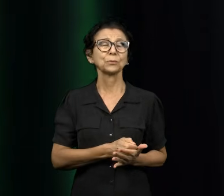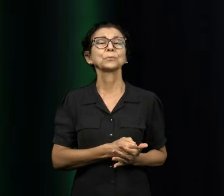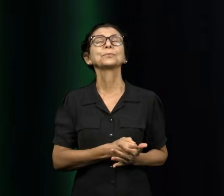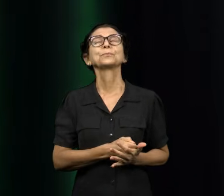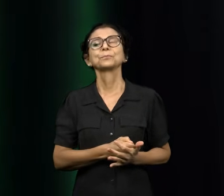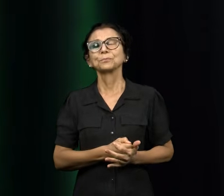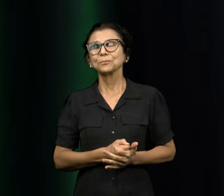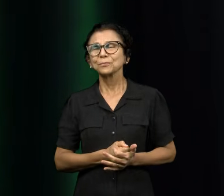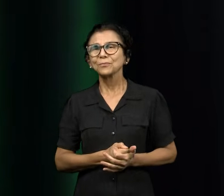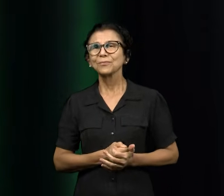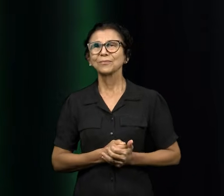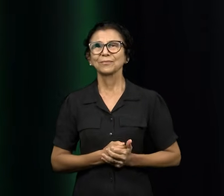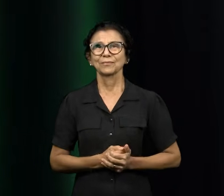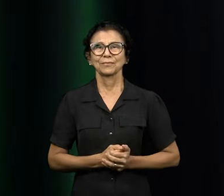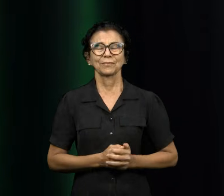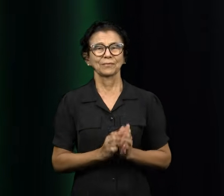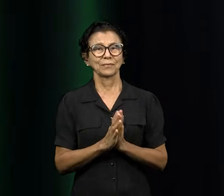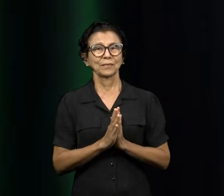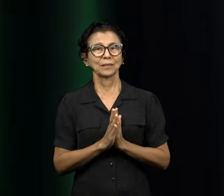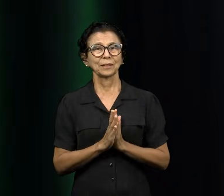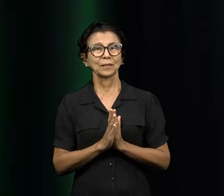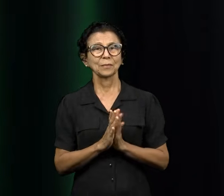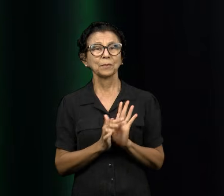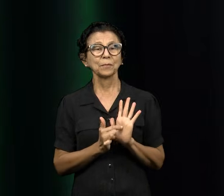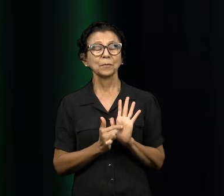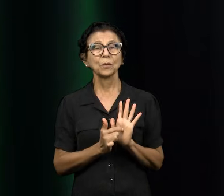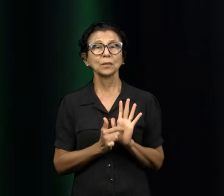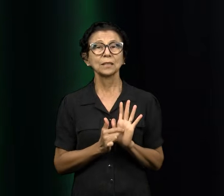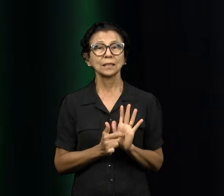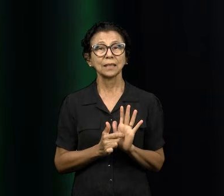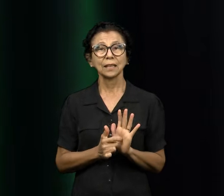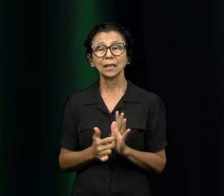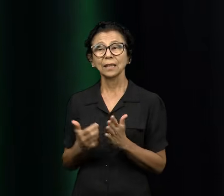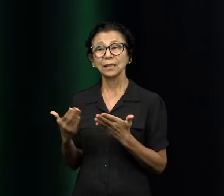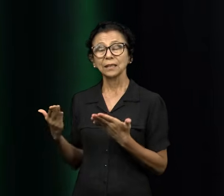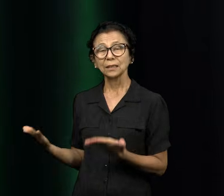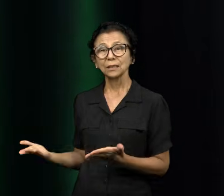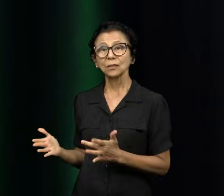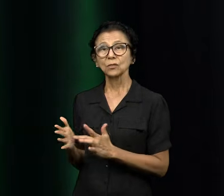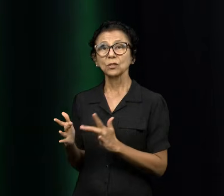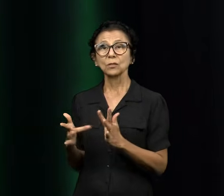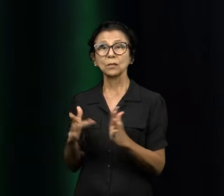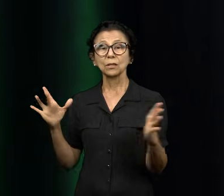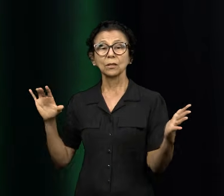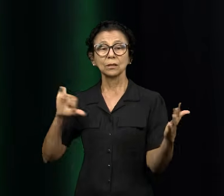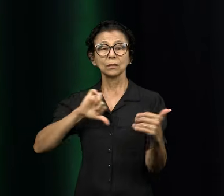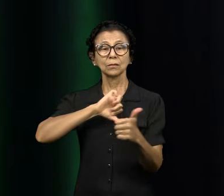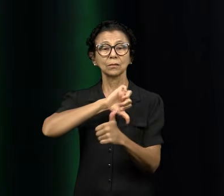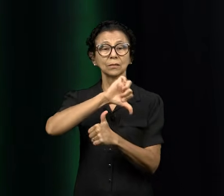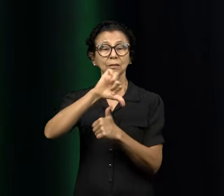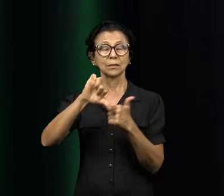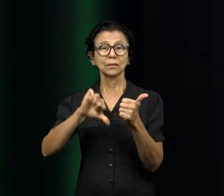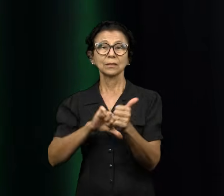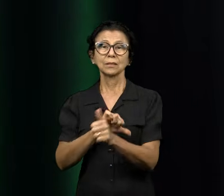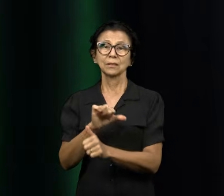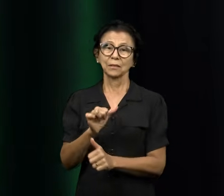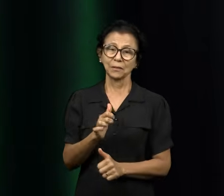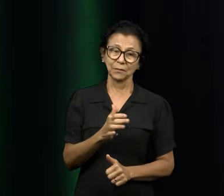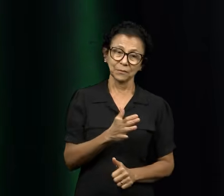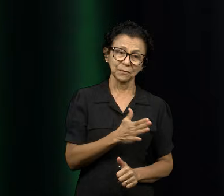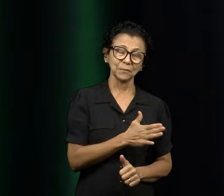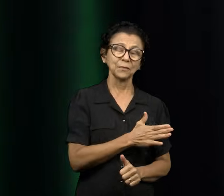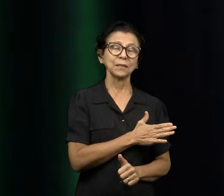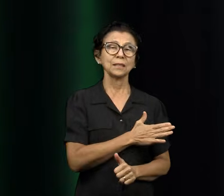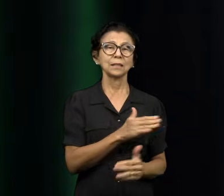a Jesus, a Bíblia diz agora, né? E os vivifica. Ele nos dá agora uma nova vida, onde passa a